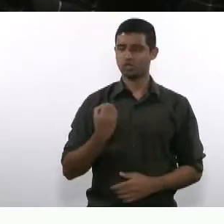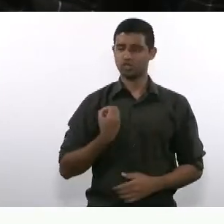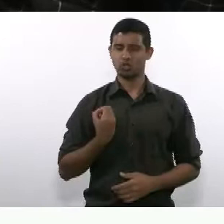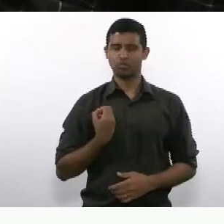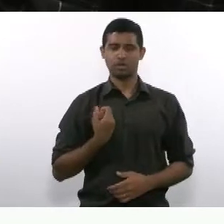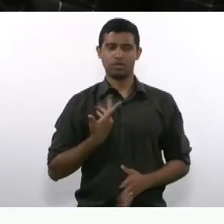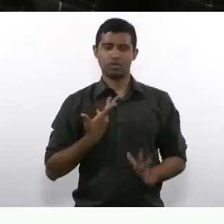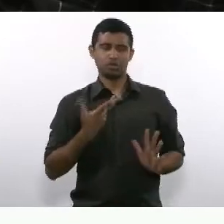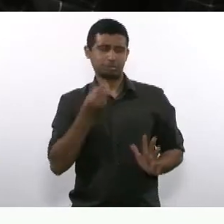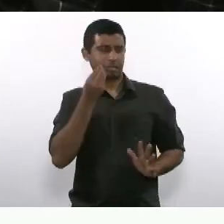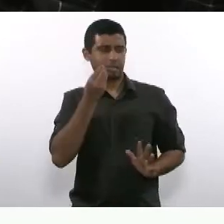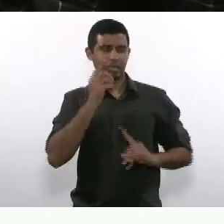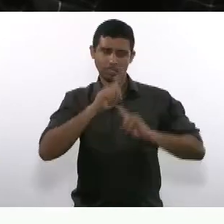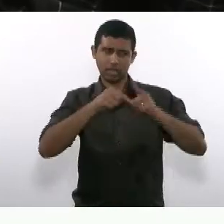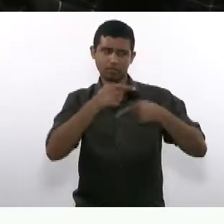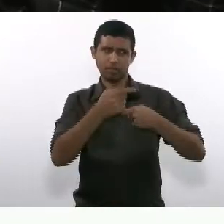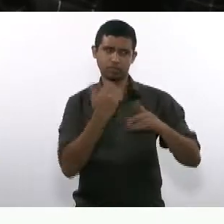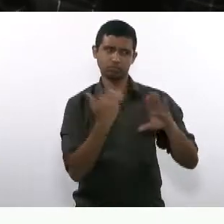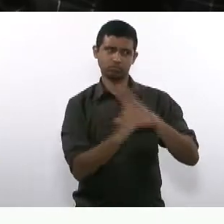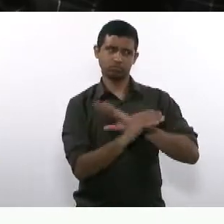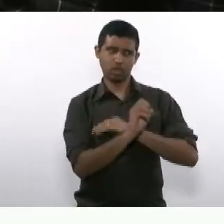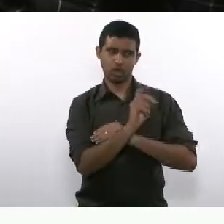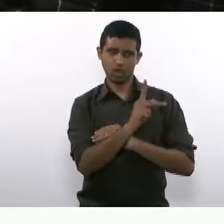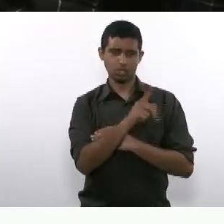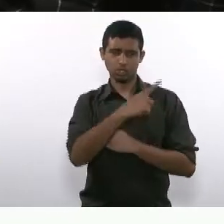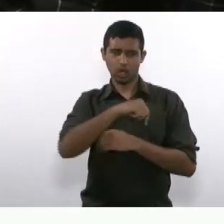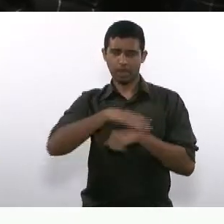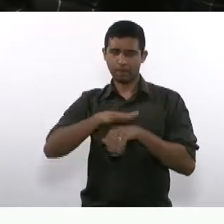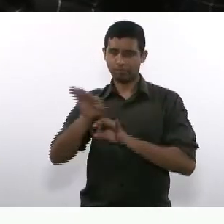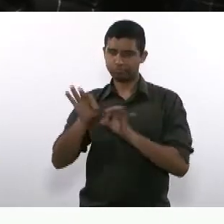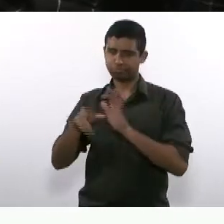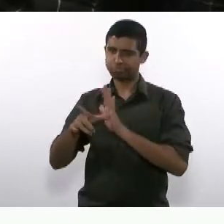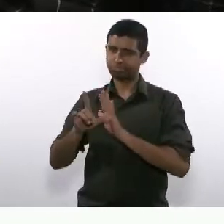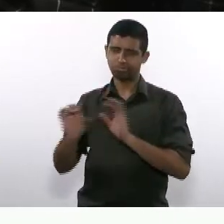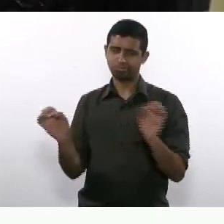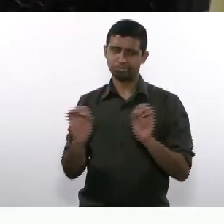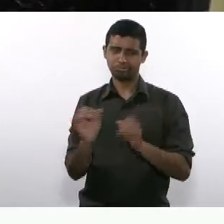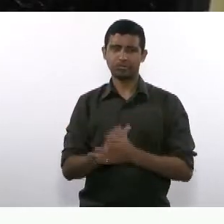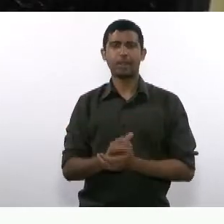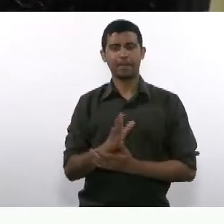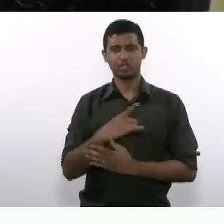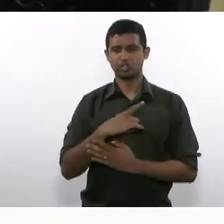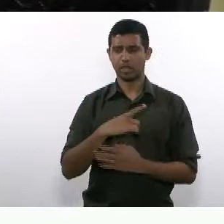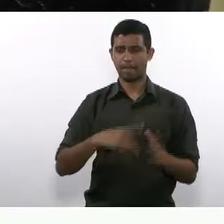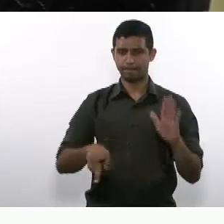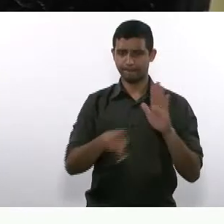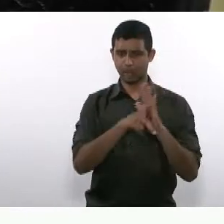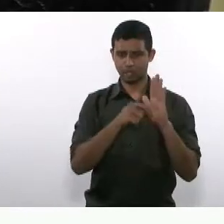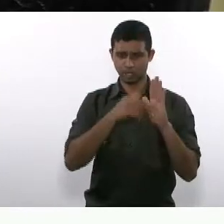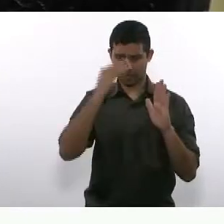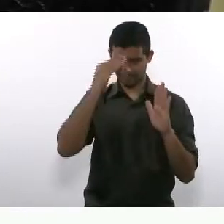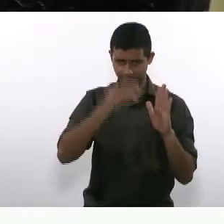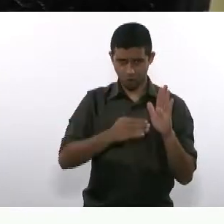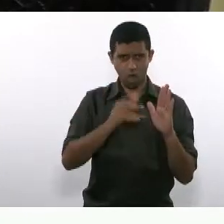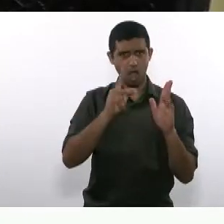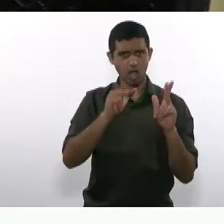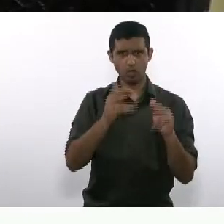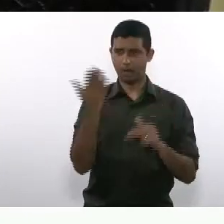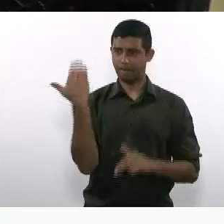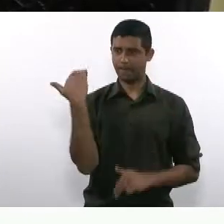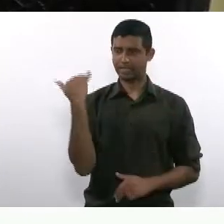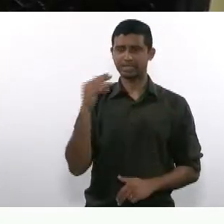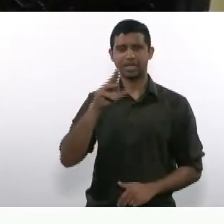eu repasso para o senhor depois. Perfeito, agradeço. A gente não fez essa Agora, análise. existe algum projeto específico, como no passado o Suderj